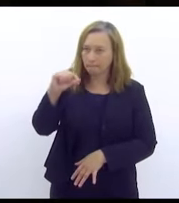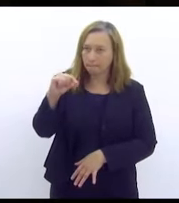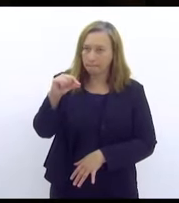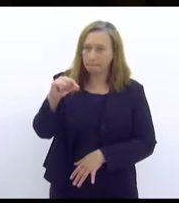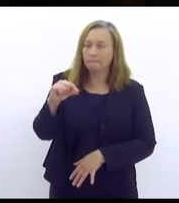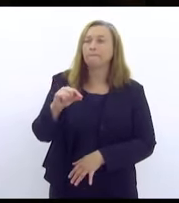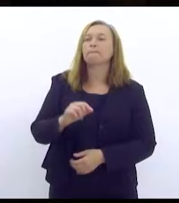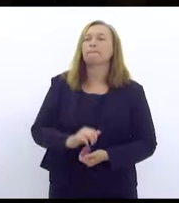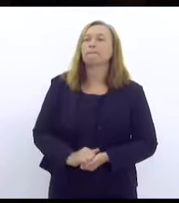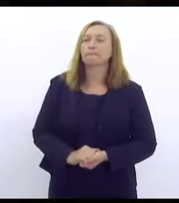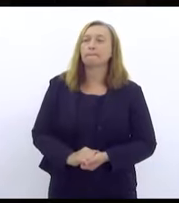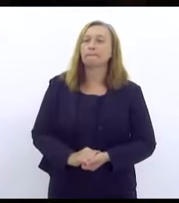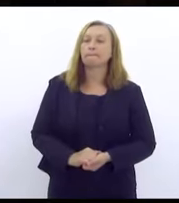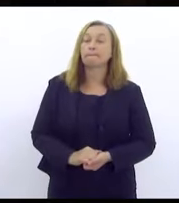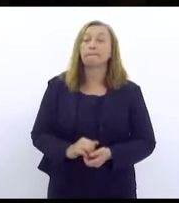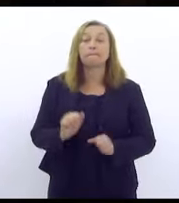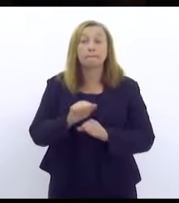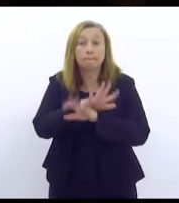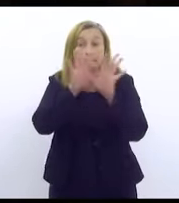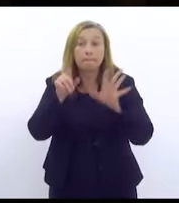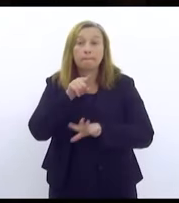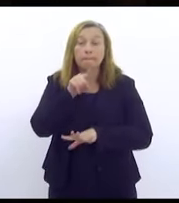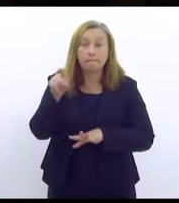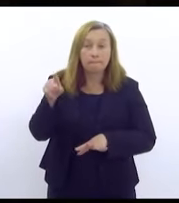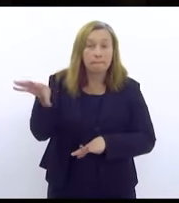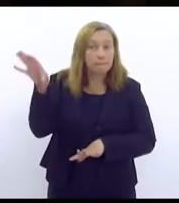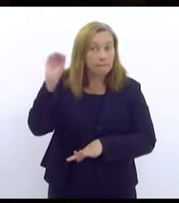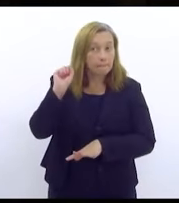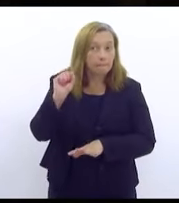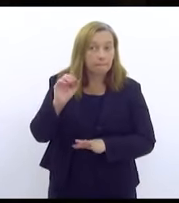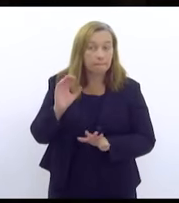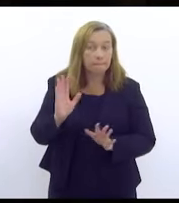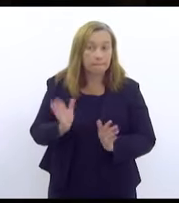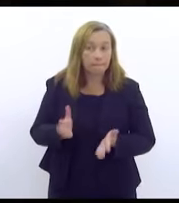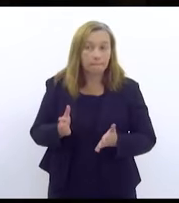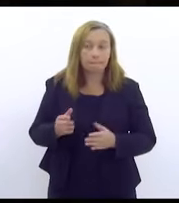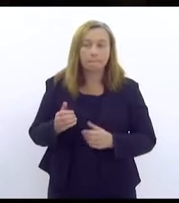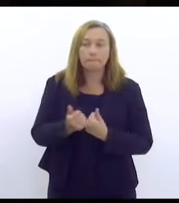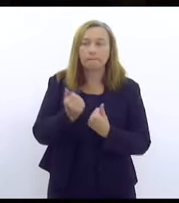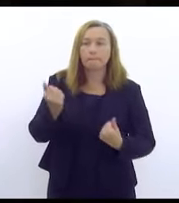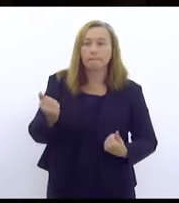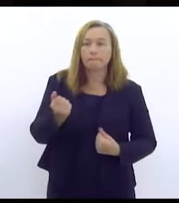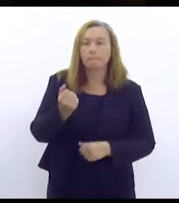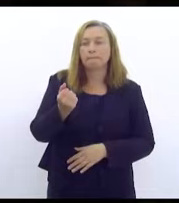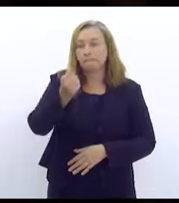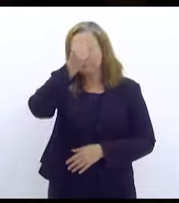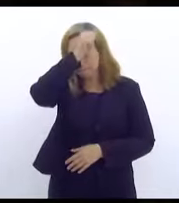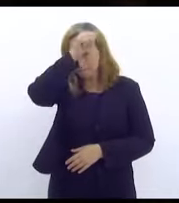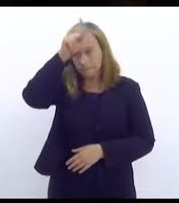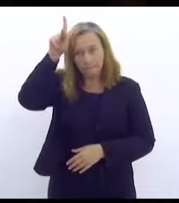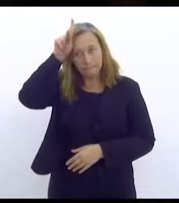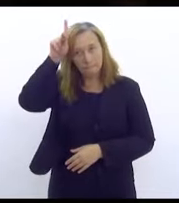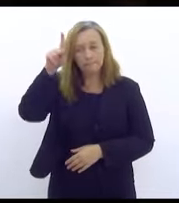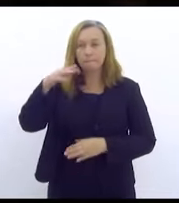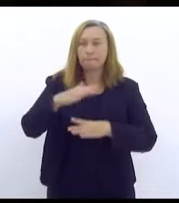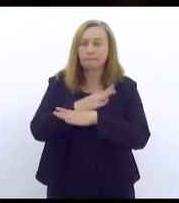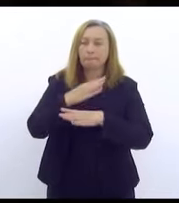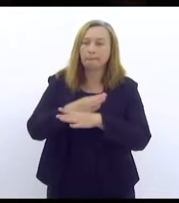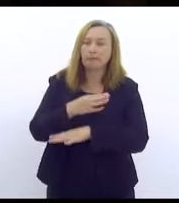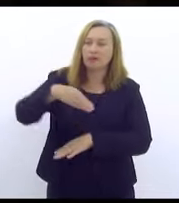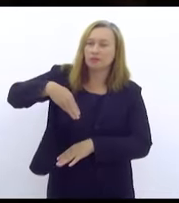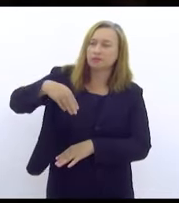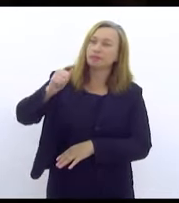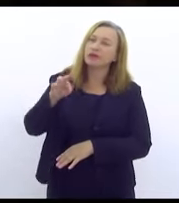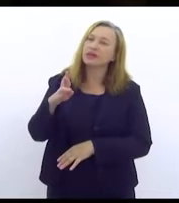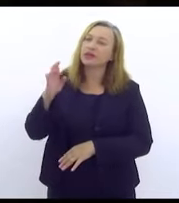Paz. Que fique claro para você que nos ouve, o vice-prefeito da cidade de Maricá, que é a cidade que, numa